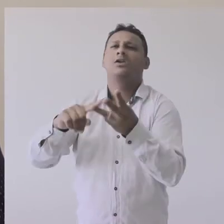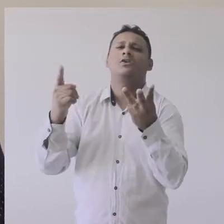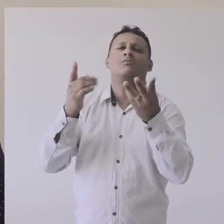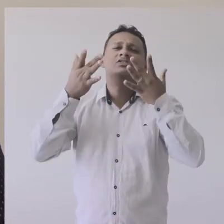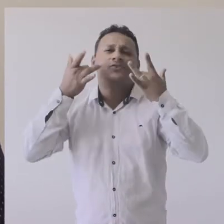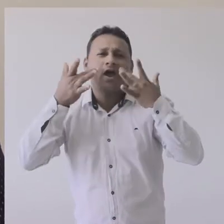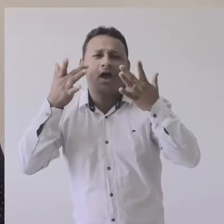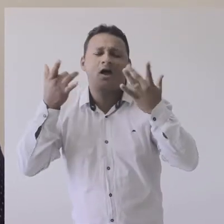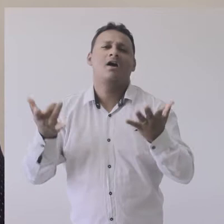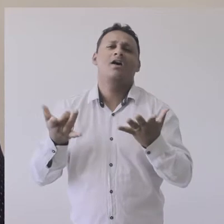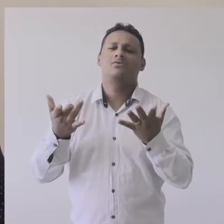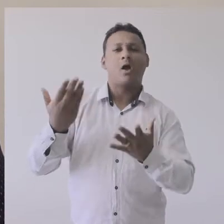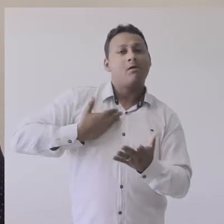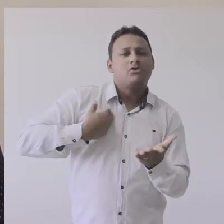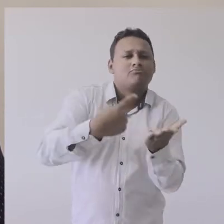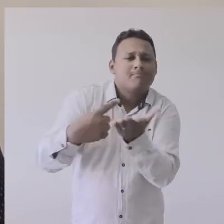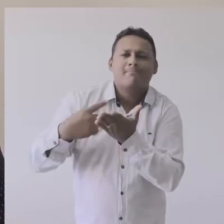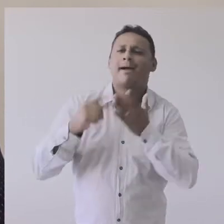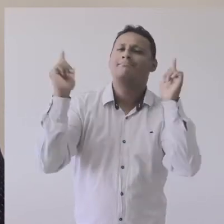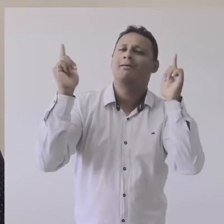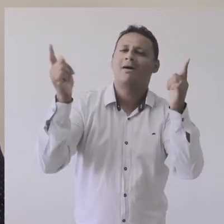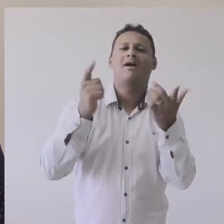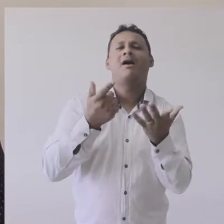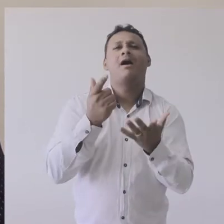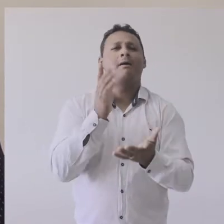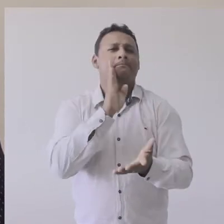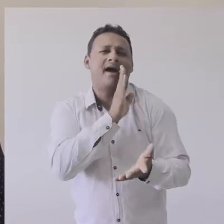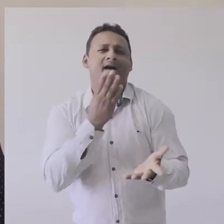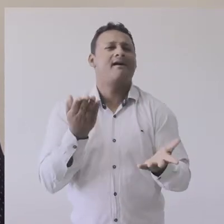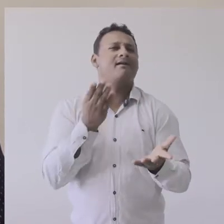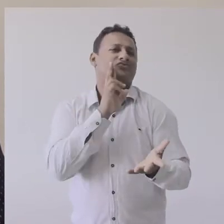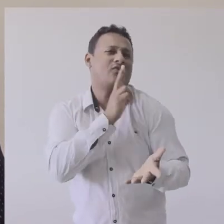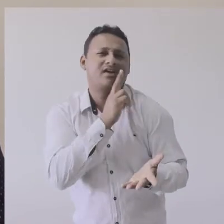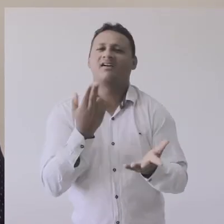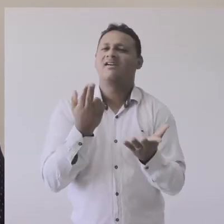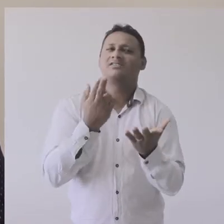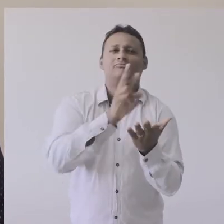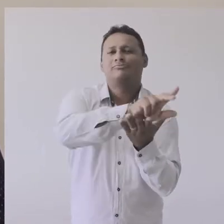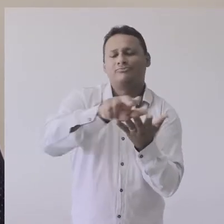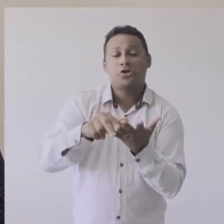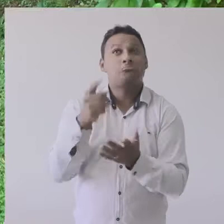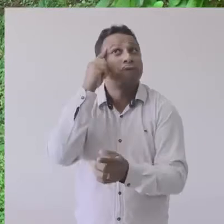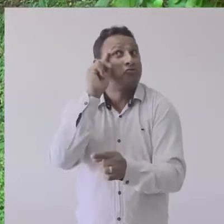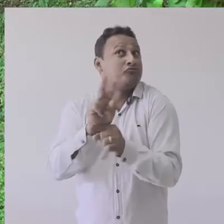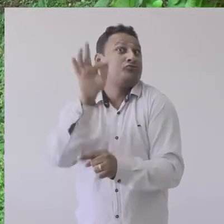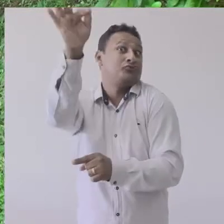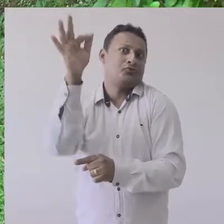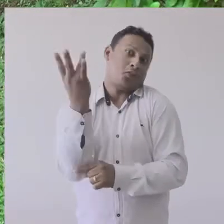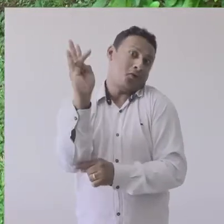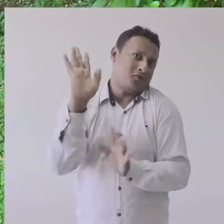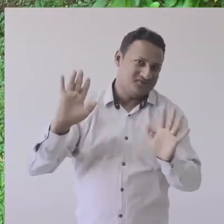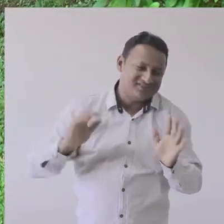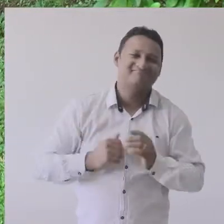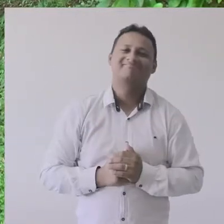né? Sair mais com os amigos, indo a bares, restaurantes e, quiçá, investir no noivado, né? Para a minha vida, eu